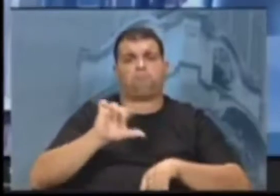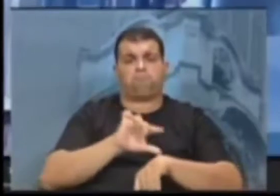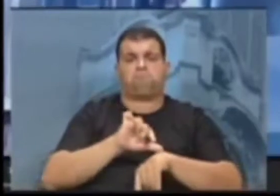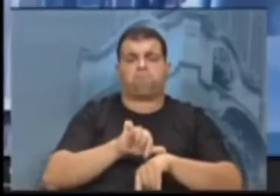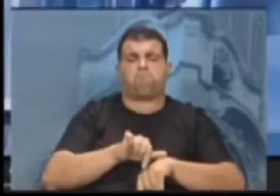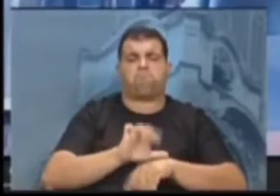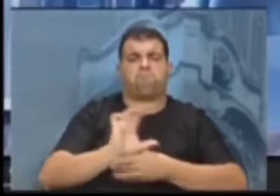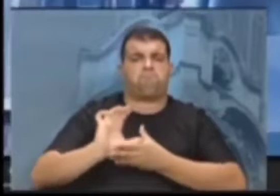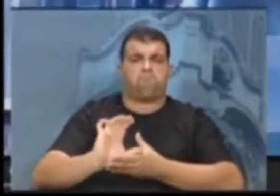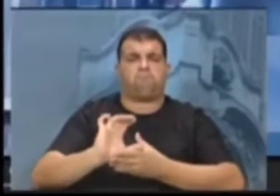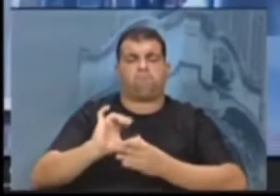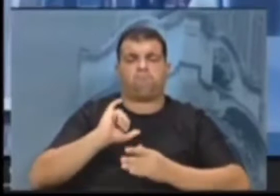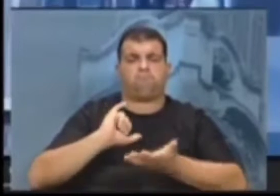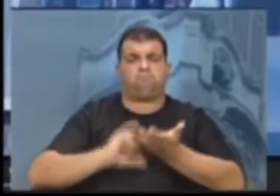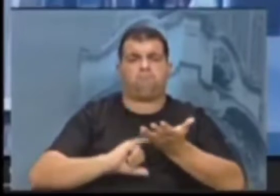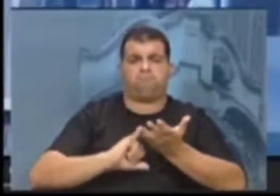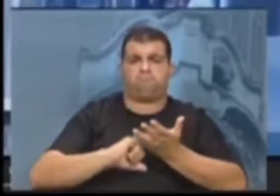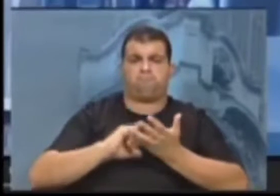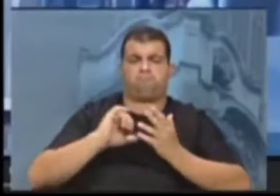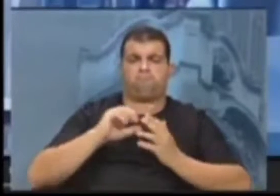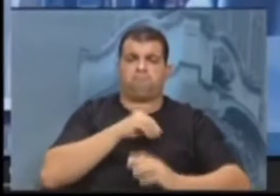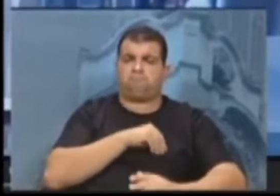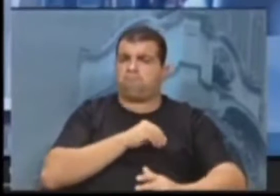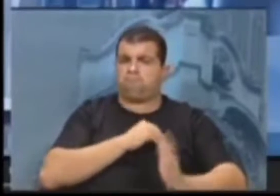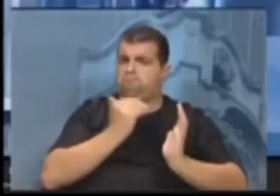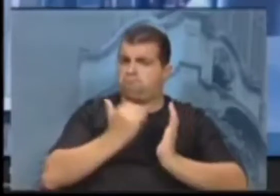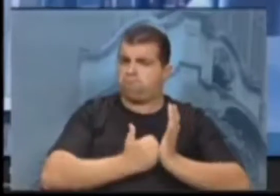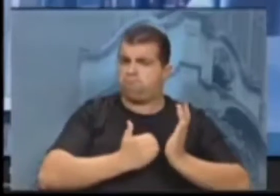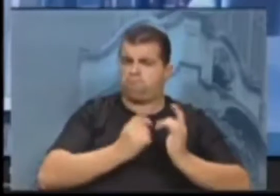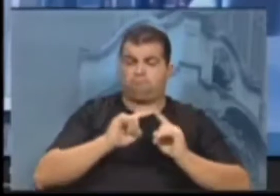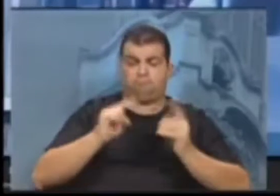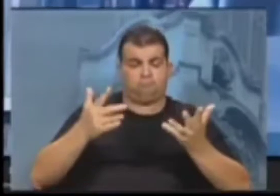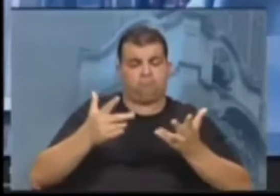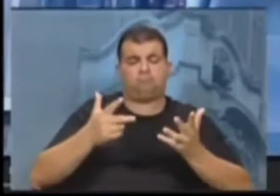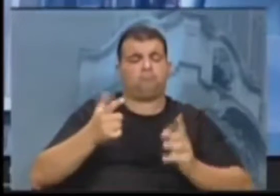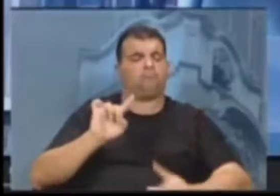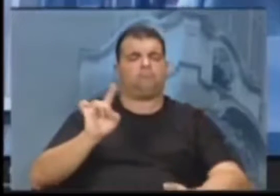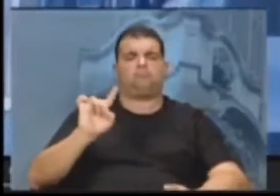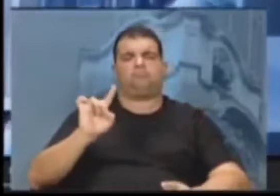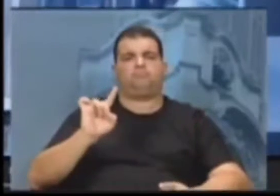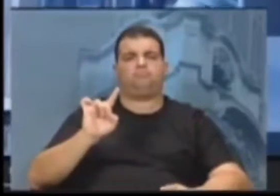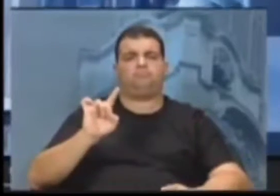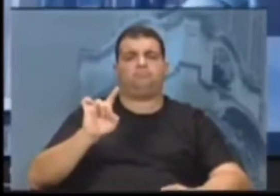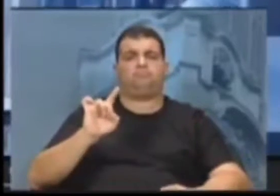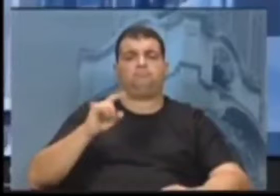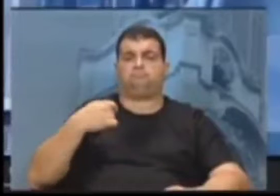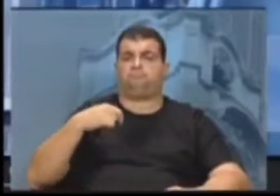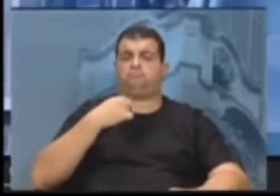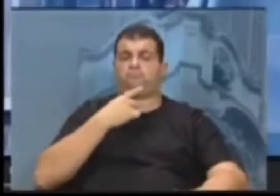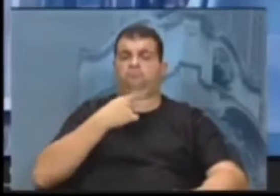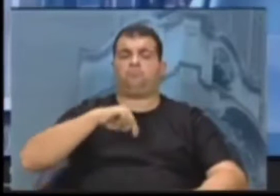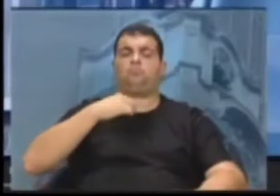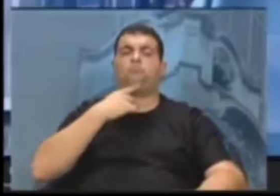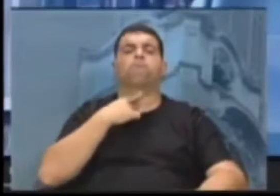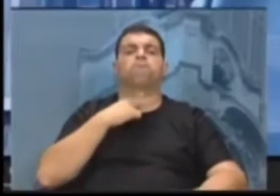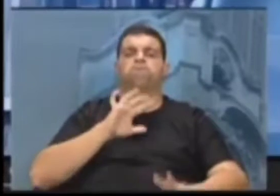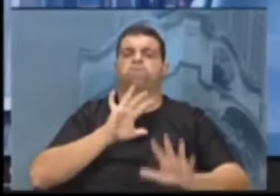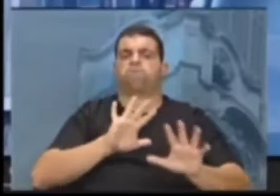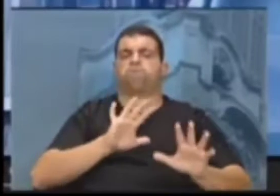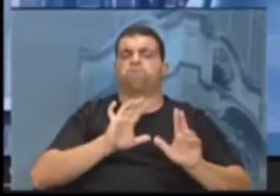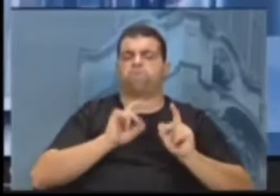imposto de renda, entre tantas outras políticas. Mas não é o caso. Então, nós preferimos empurrar as pessoas